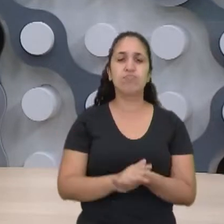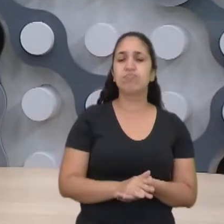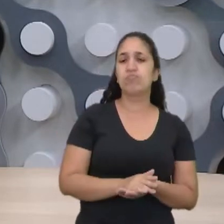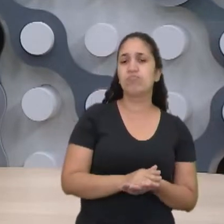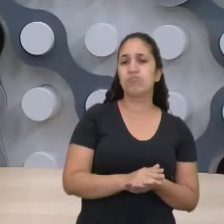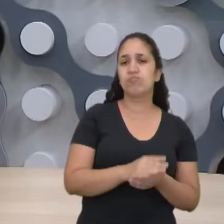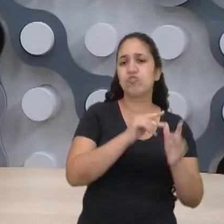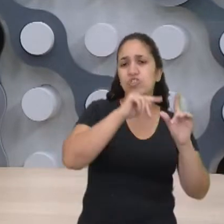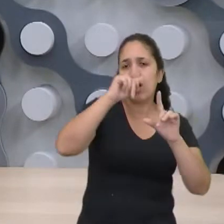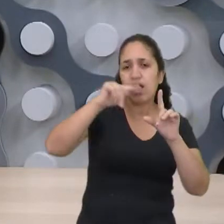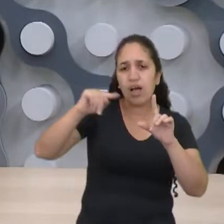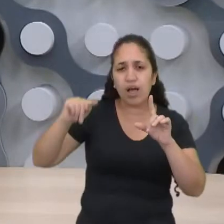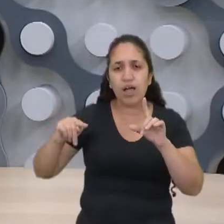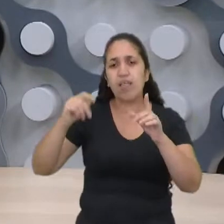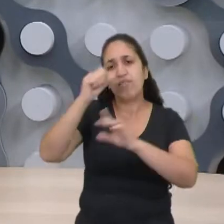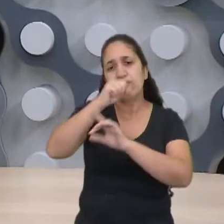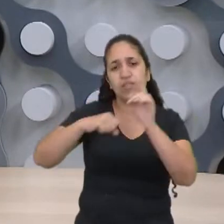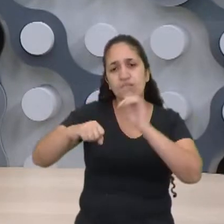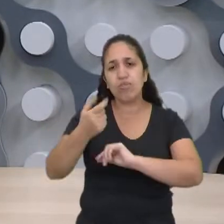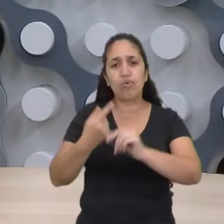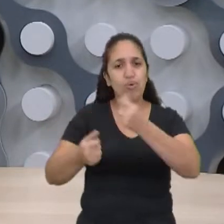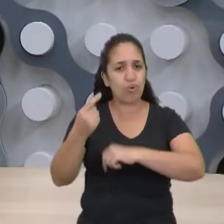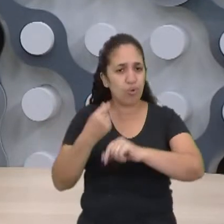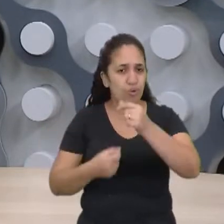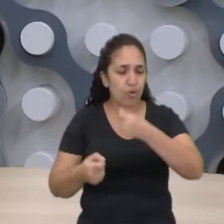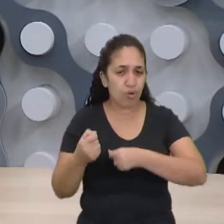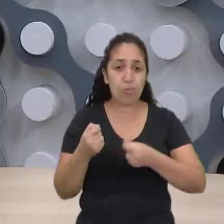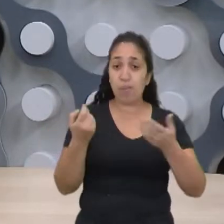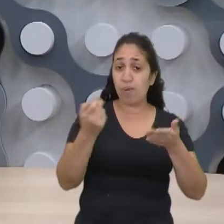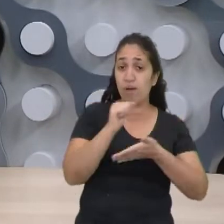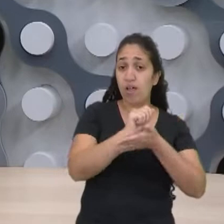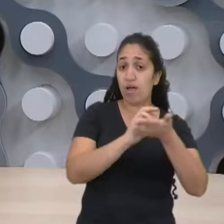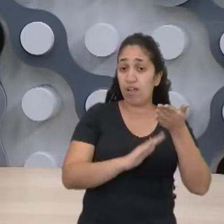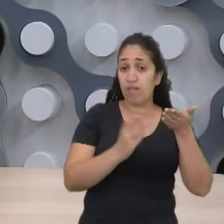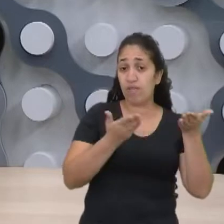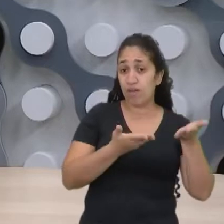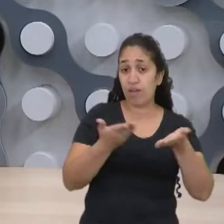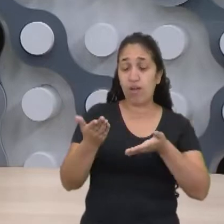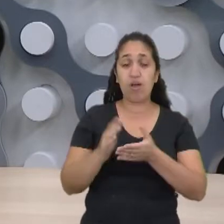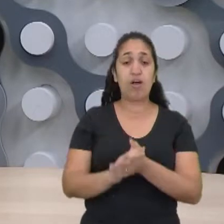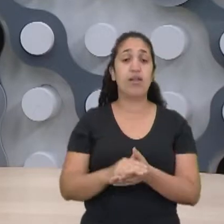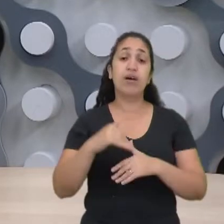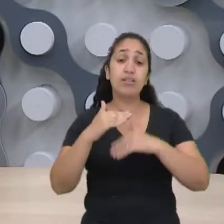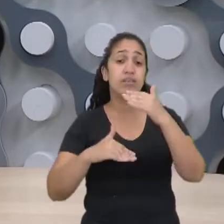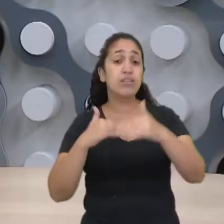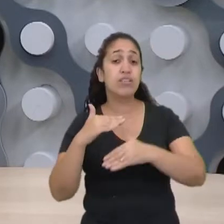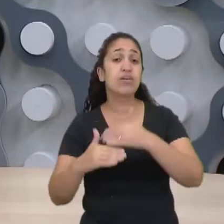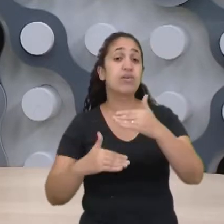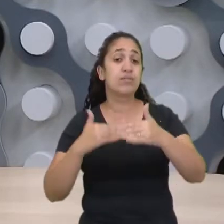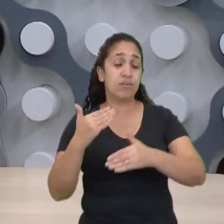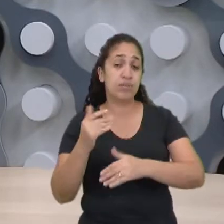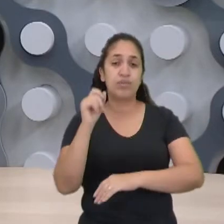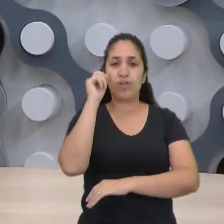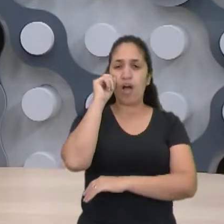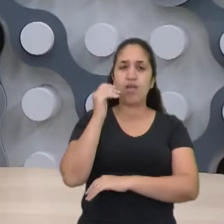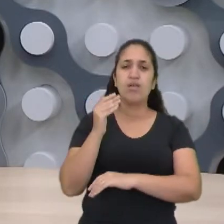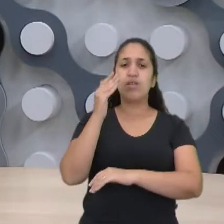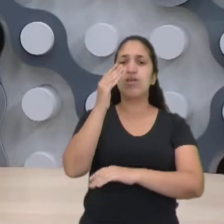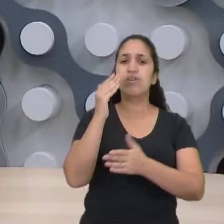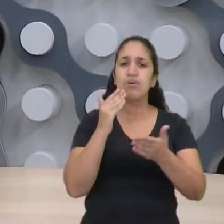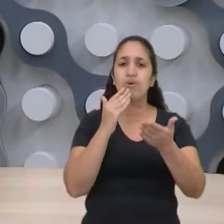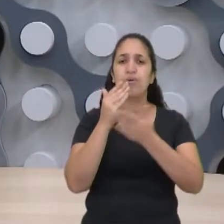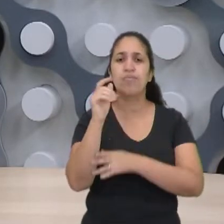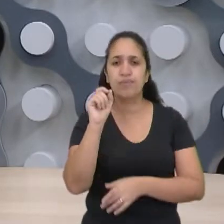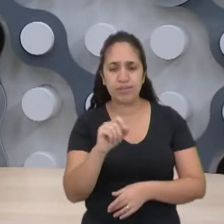nesses índices socioeconômicos, né? E na atividade, e na parte aí do desenvolvimento, nós entramos aí